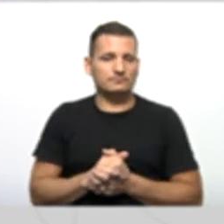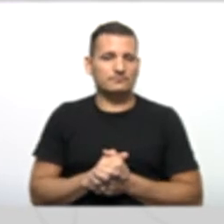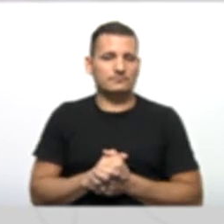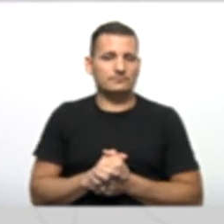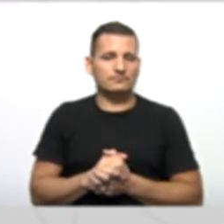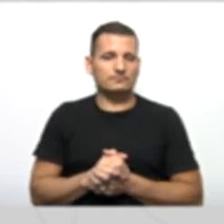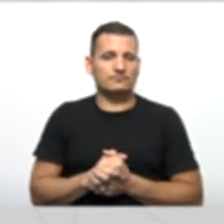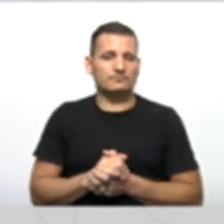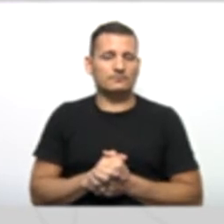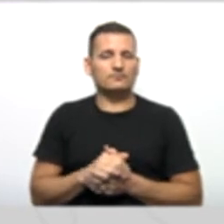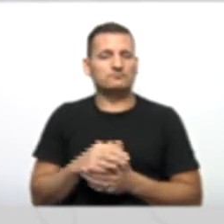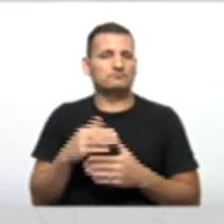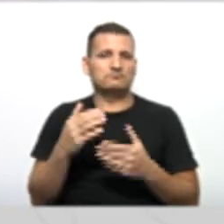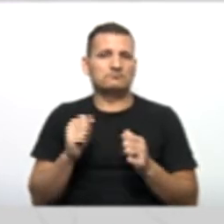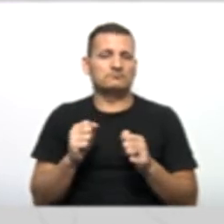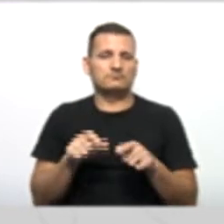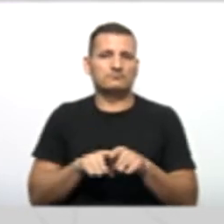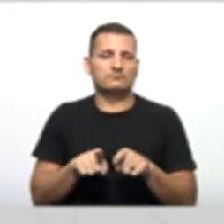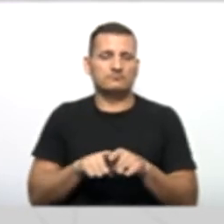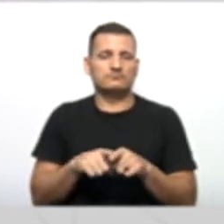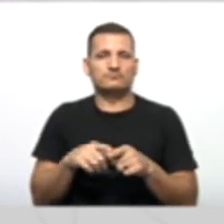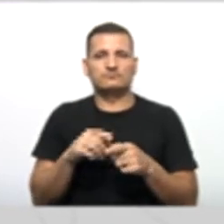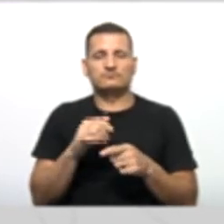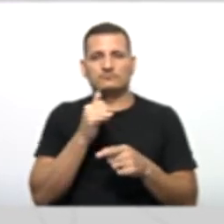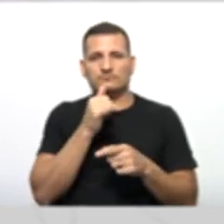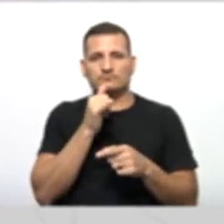que uma chuva, por exemplo, a gente vai planejar